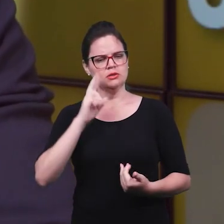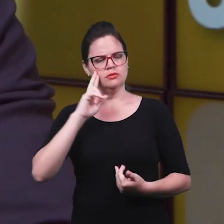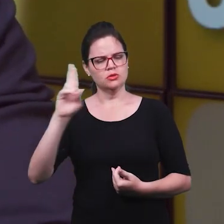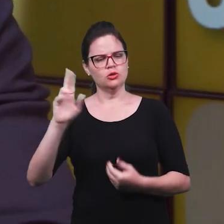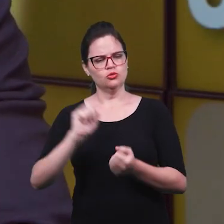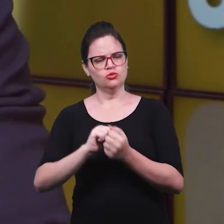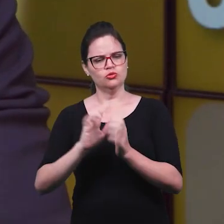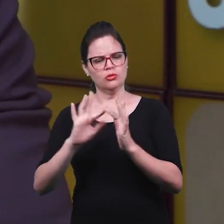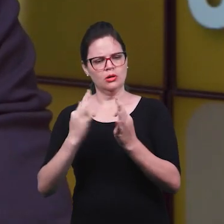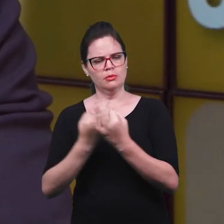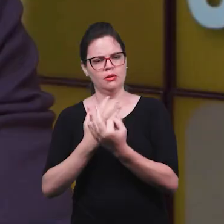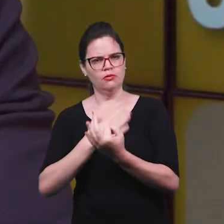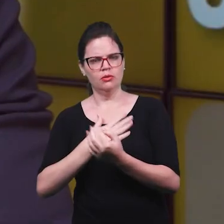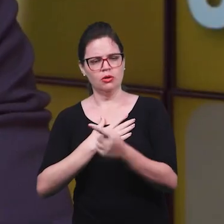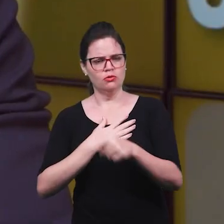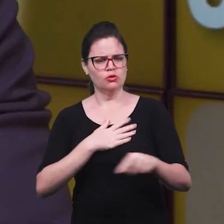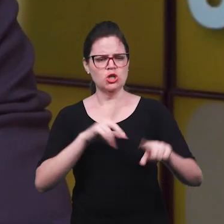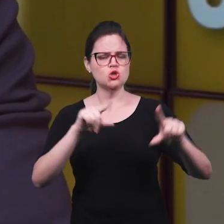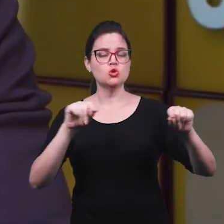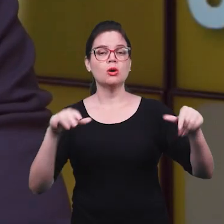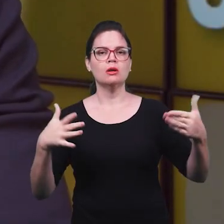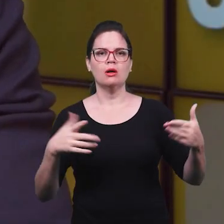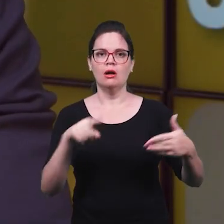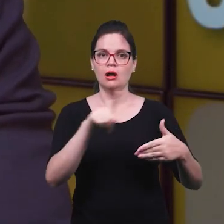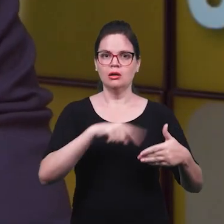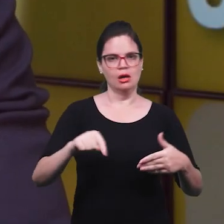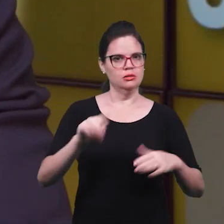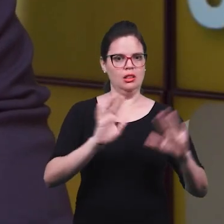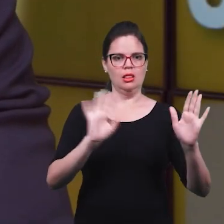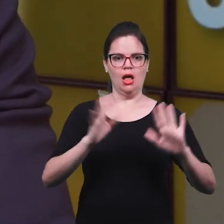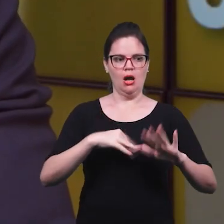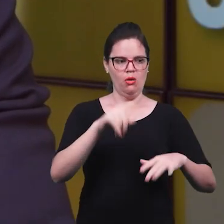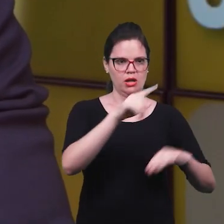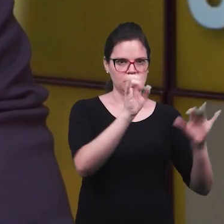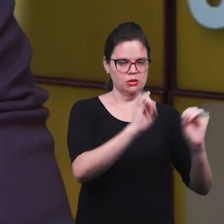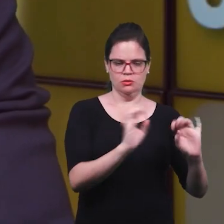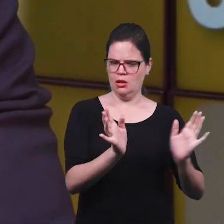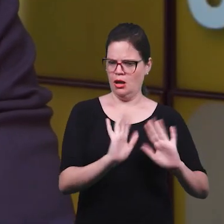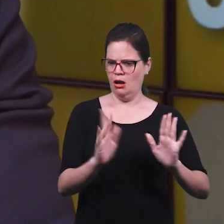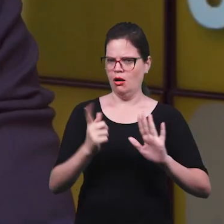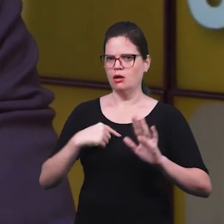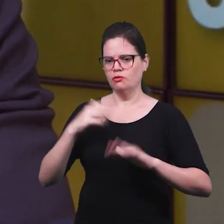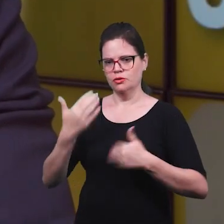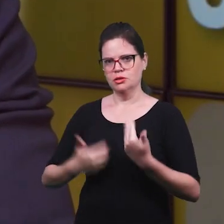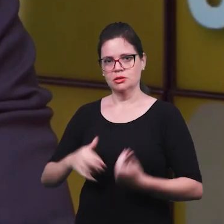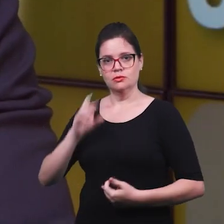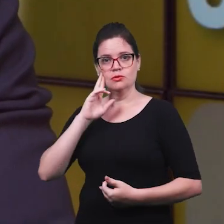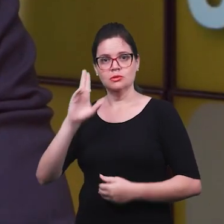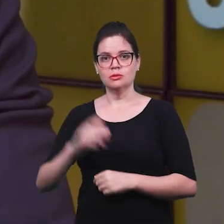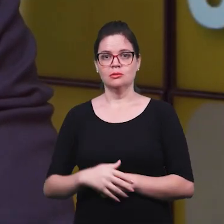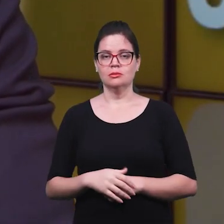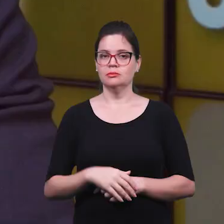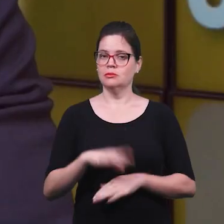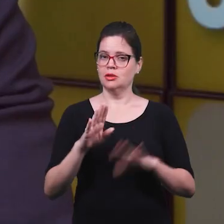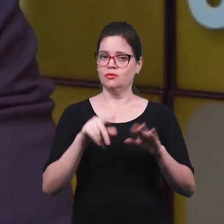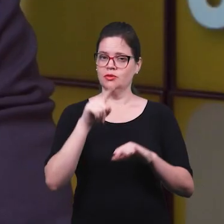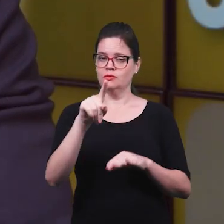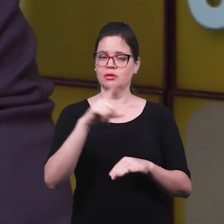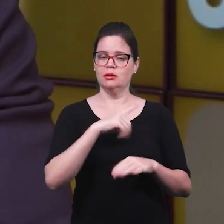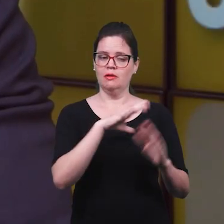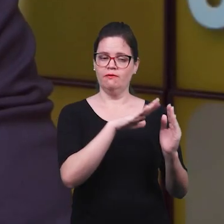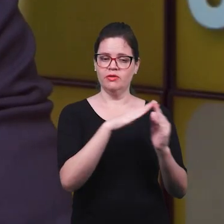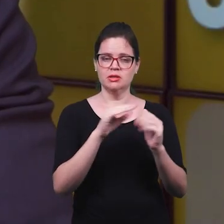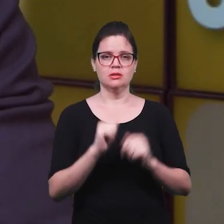Quem sabe um vizinho, um amigo seu, alguém que está à sua volta, vendo a sua família, o